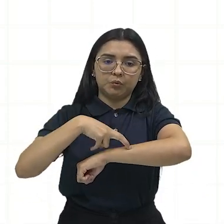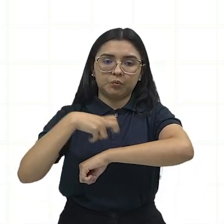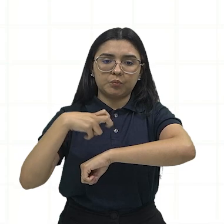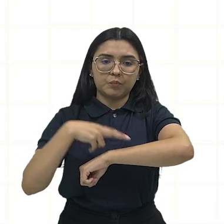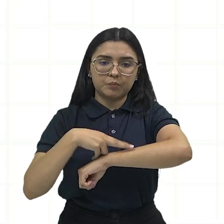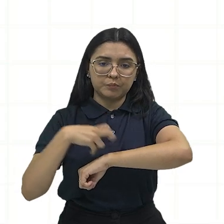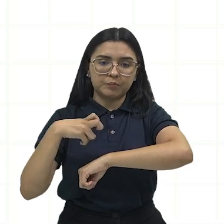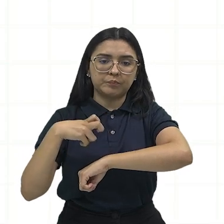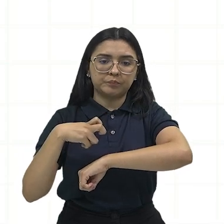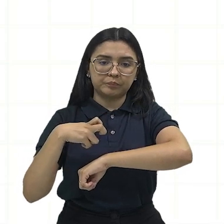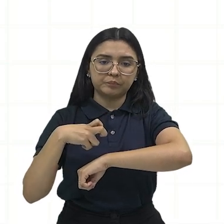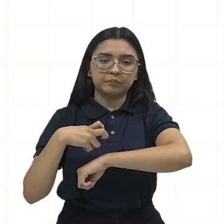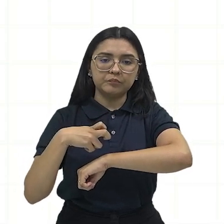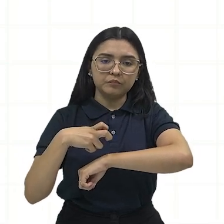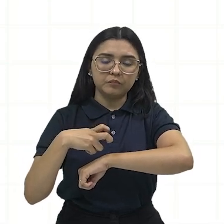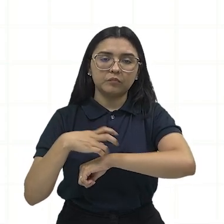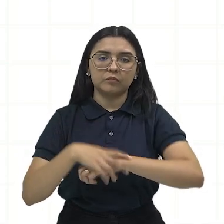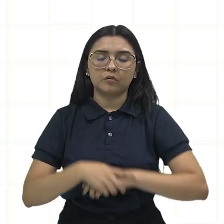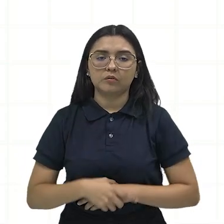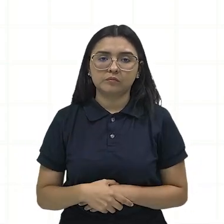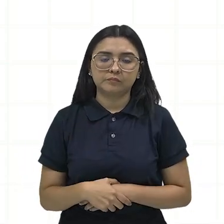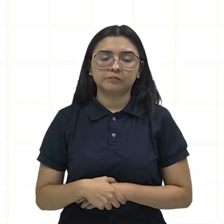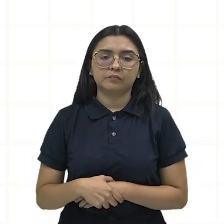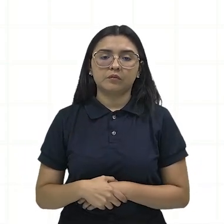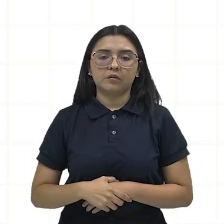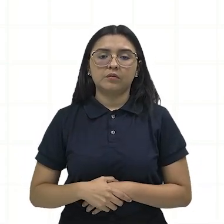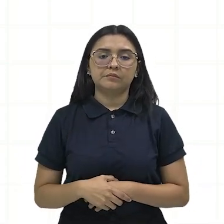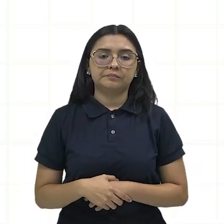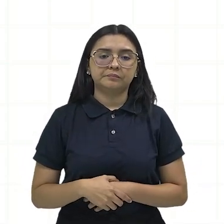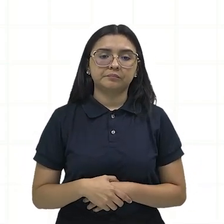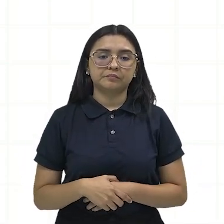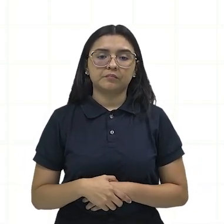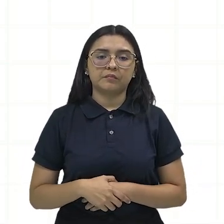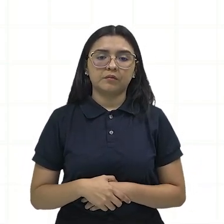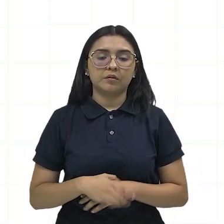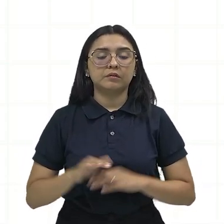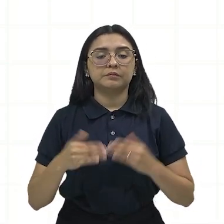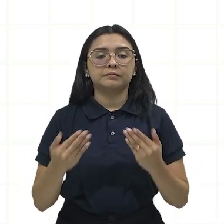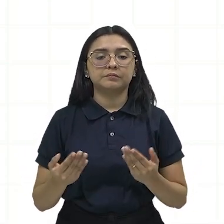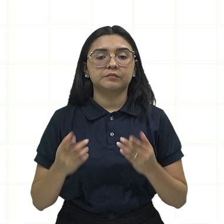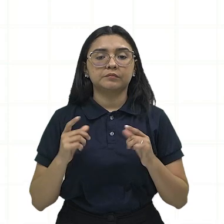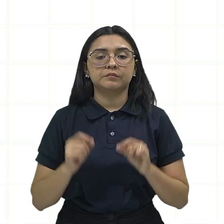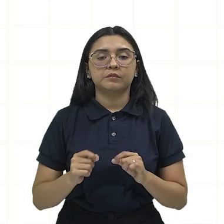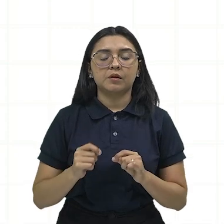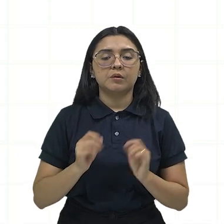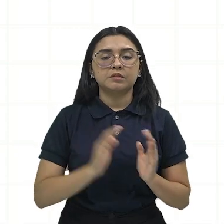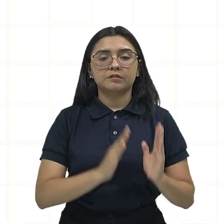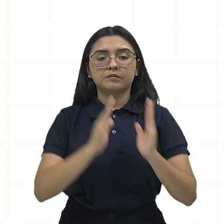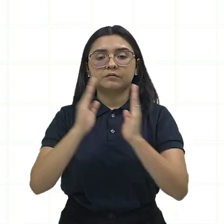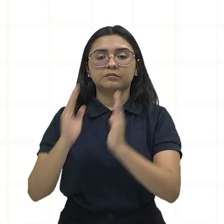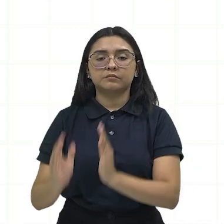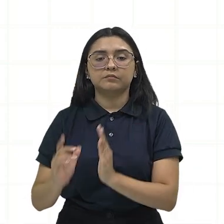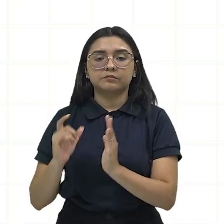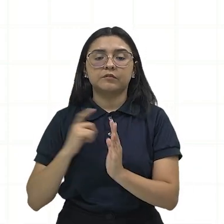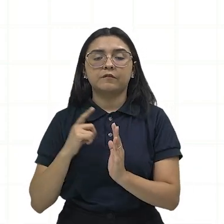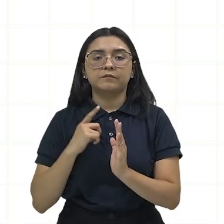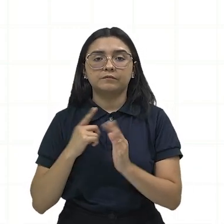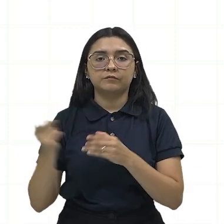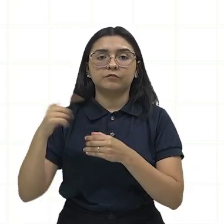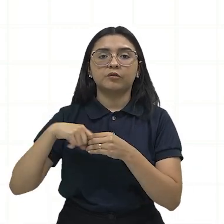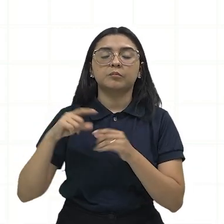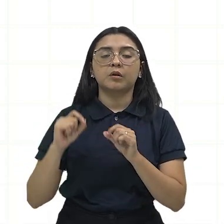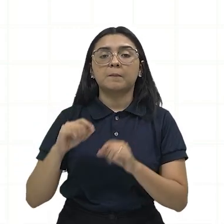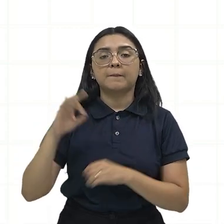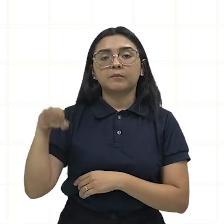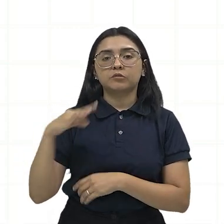esses gametócitos. Então, essa forma de gametócito volta para o mosquito.